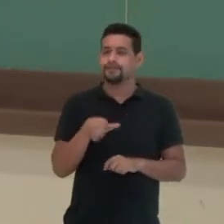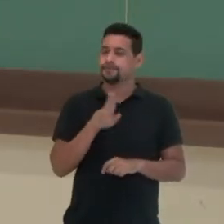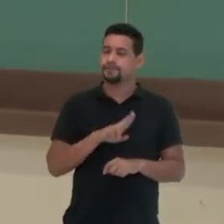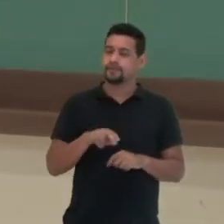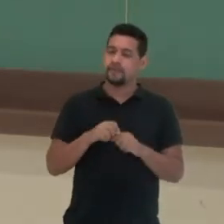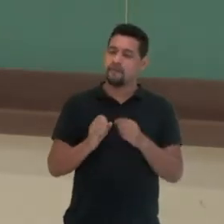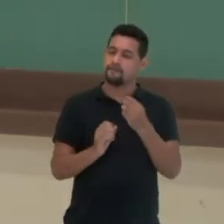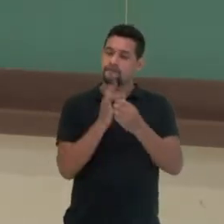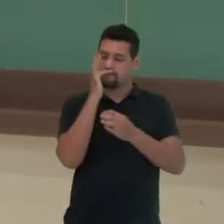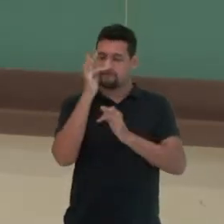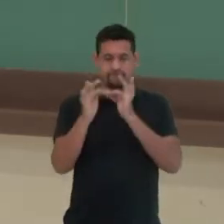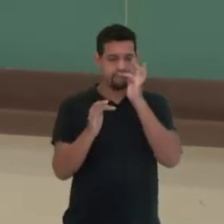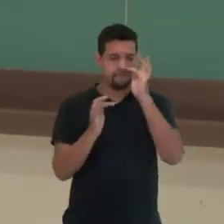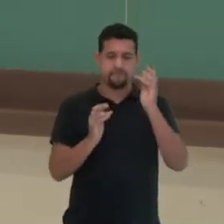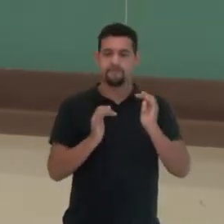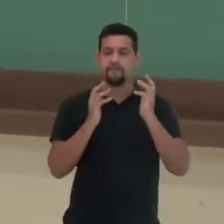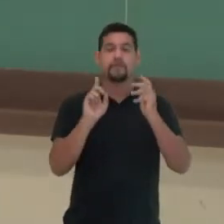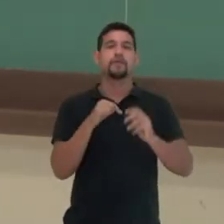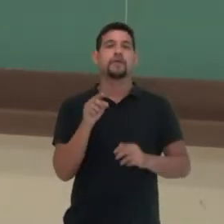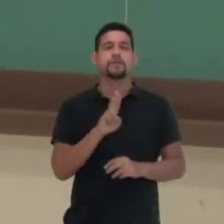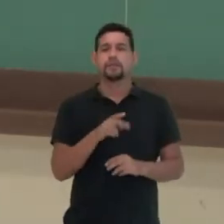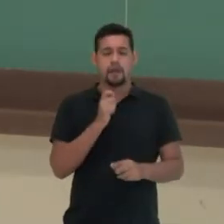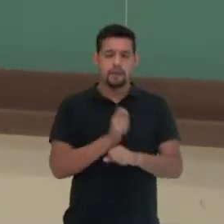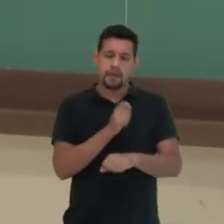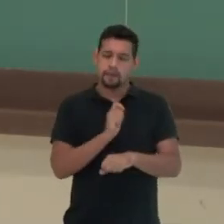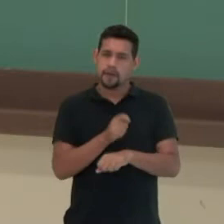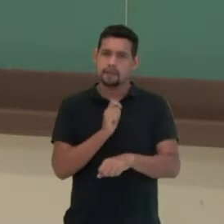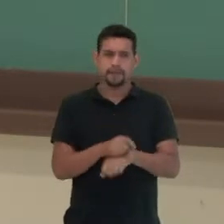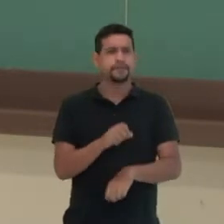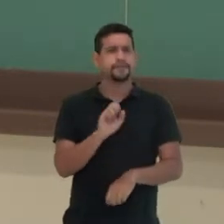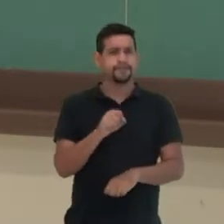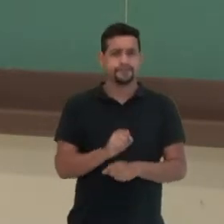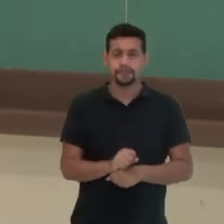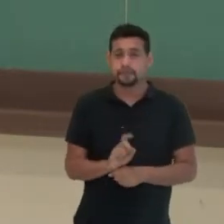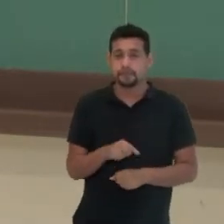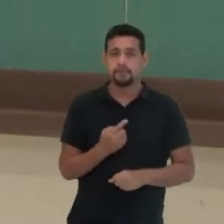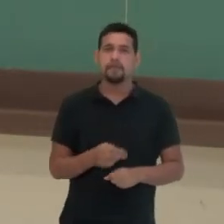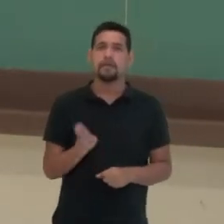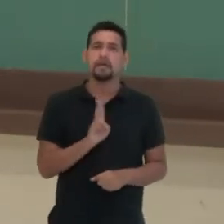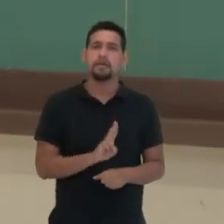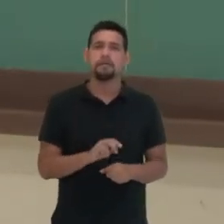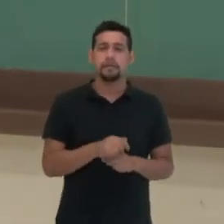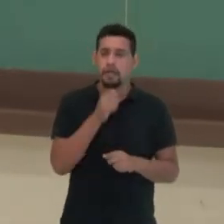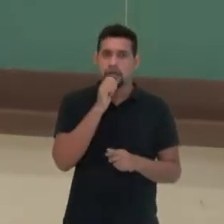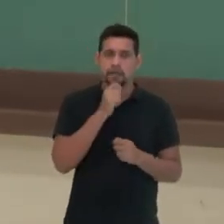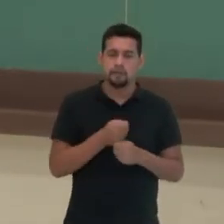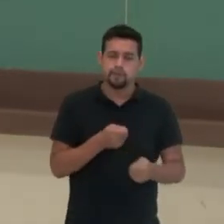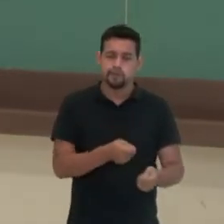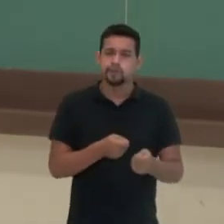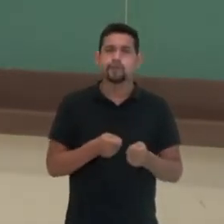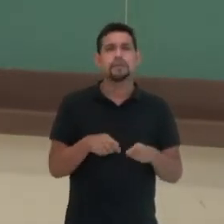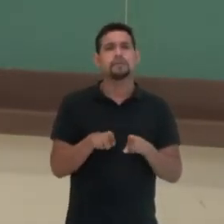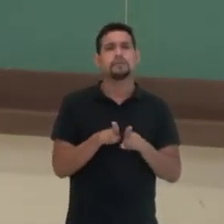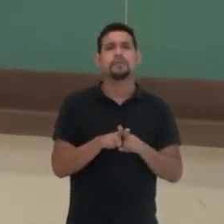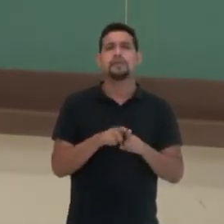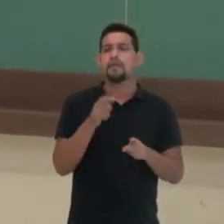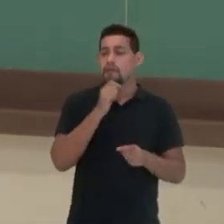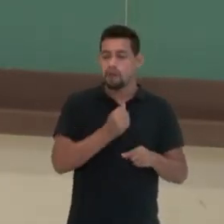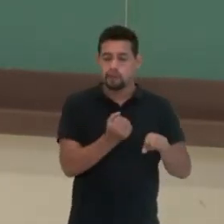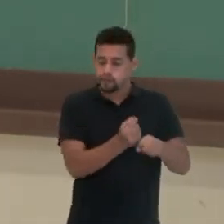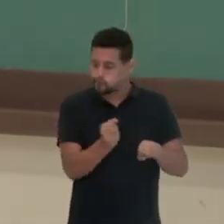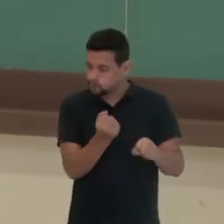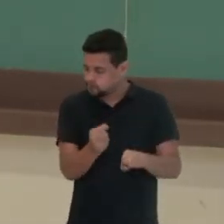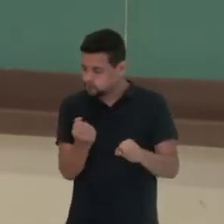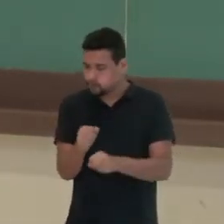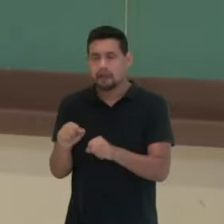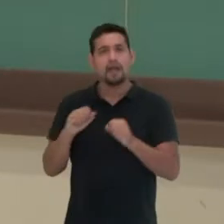vaso de flor, nós vamos utilizar ali o martelo, nós vamos usar ali um esfregão, uma vassoura para higienizar ali